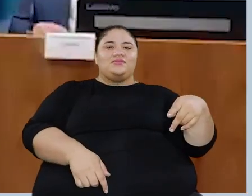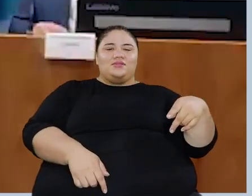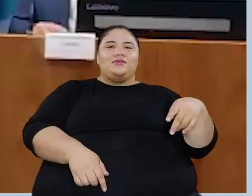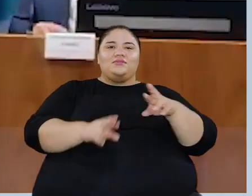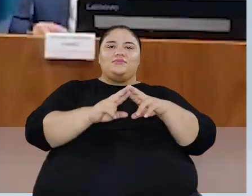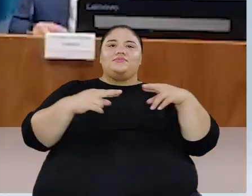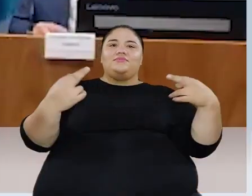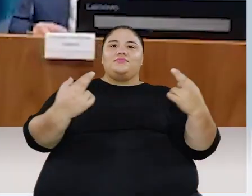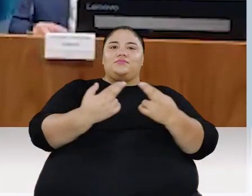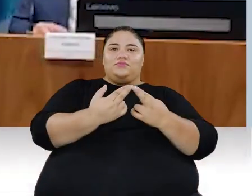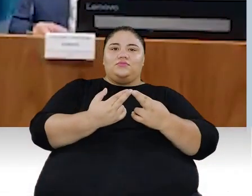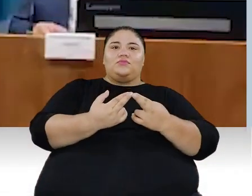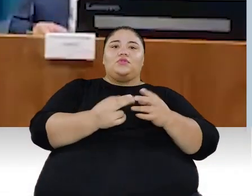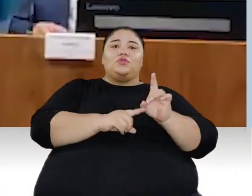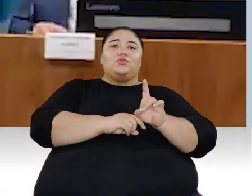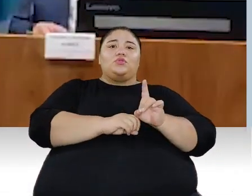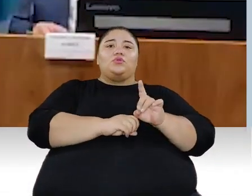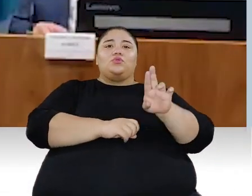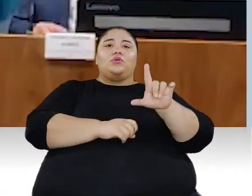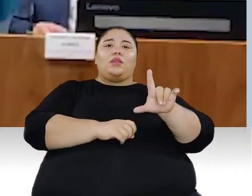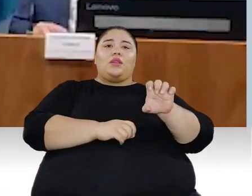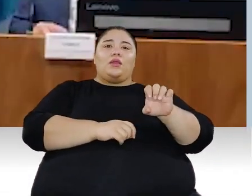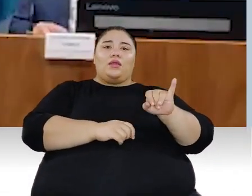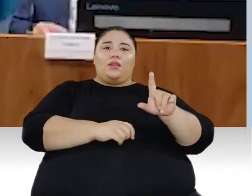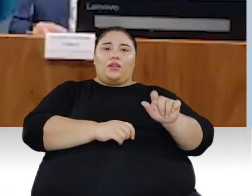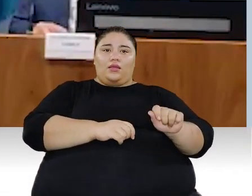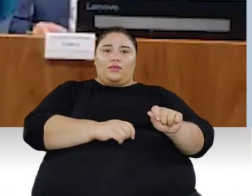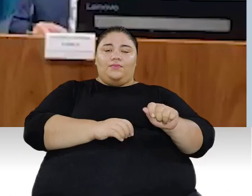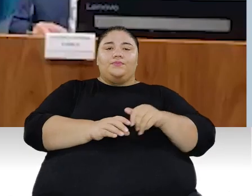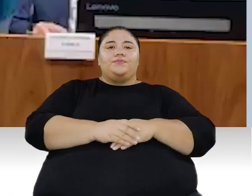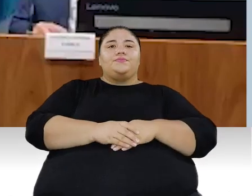da sessão, minha querida colega doutora Leila Paiva,